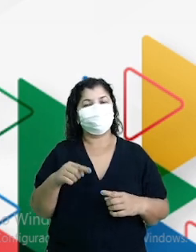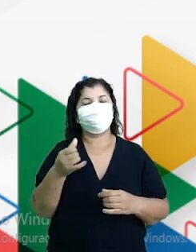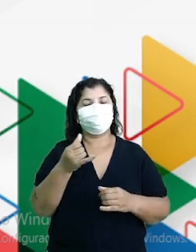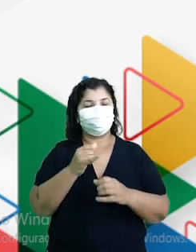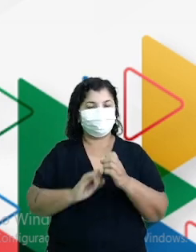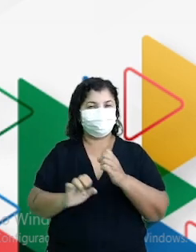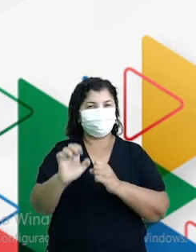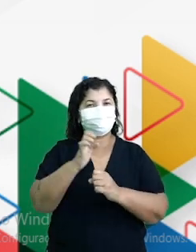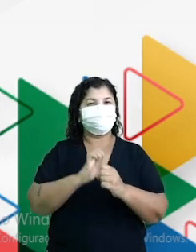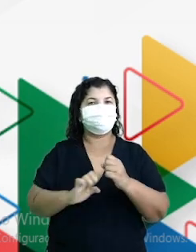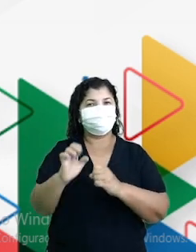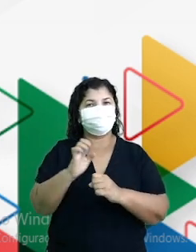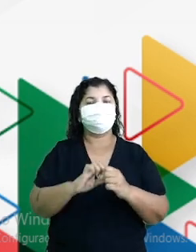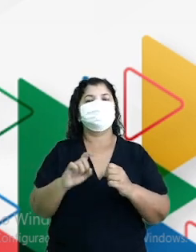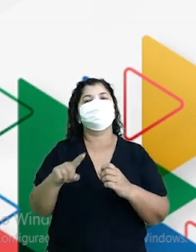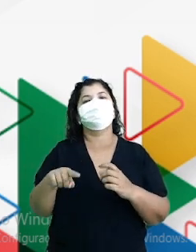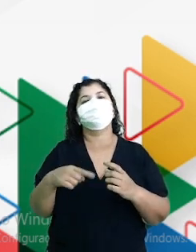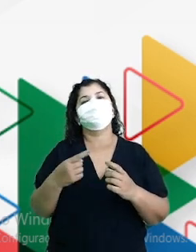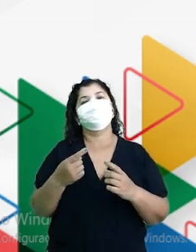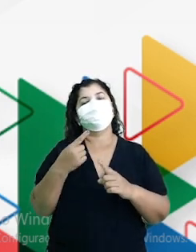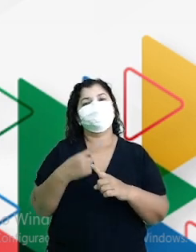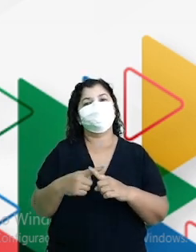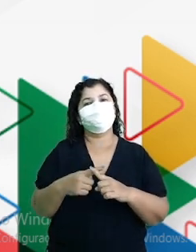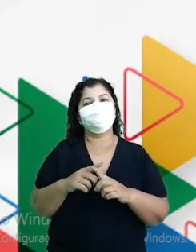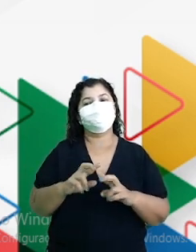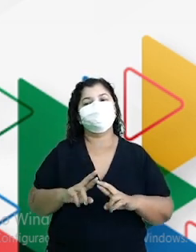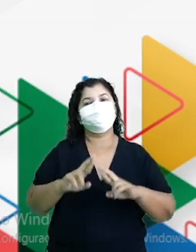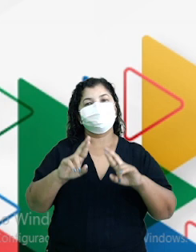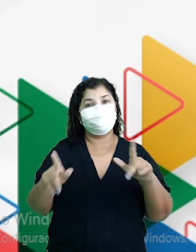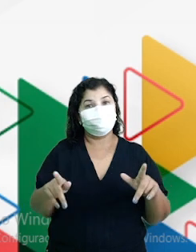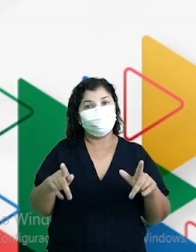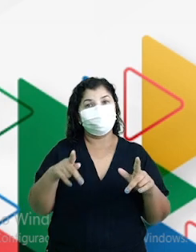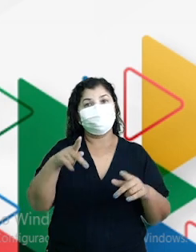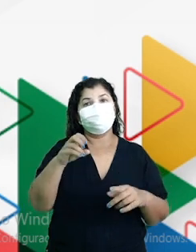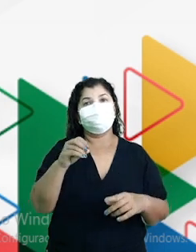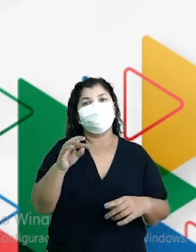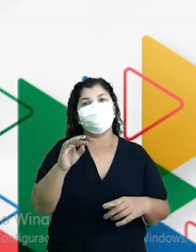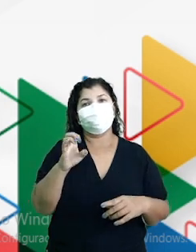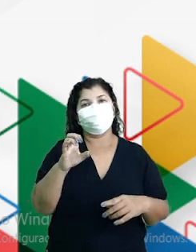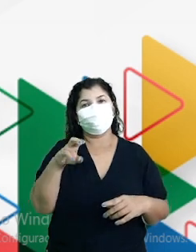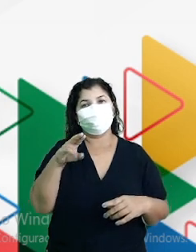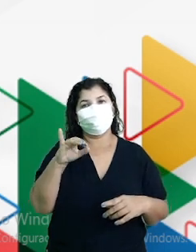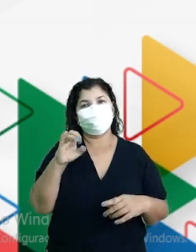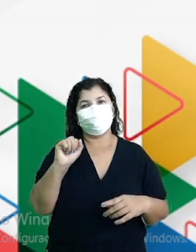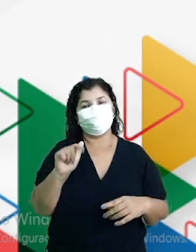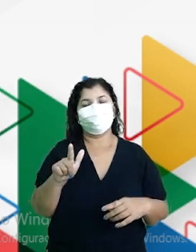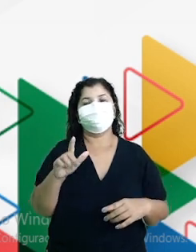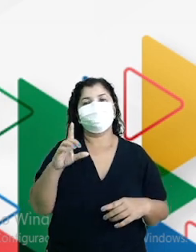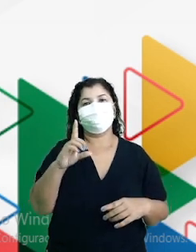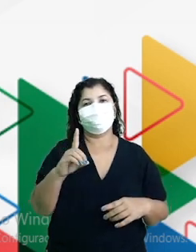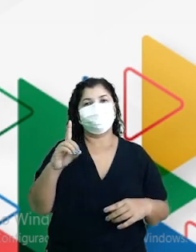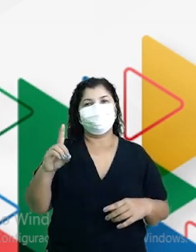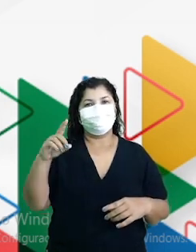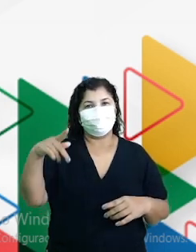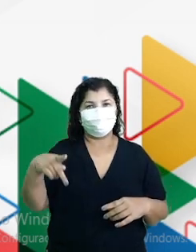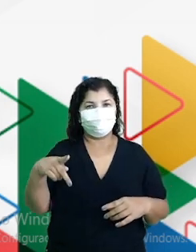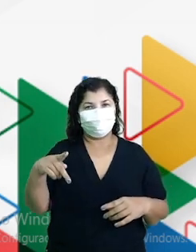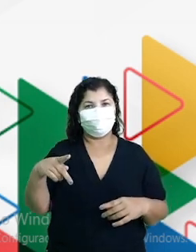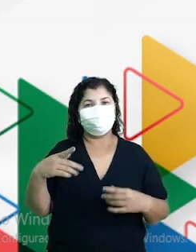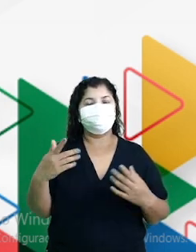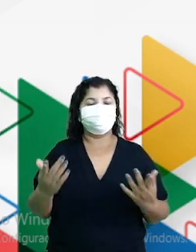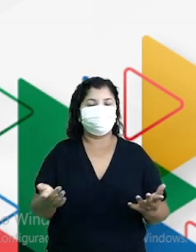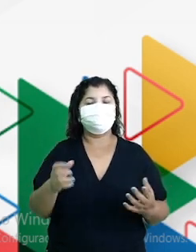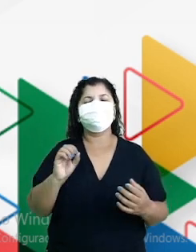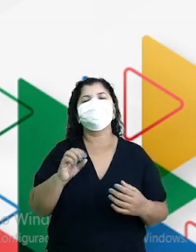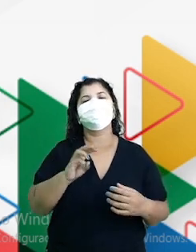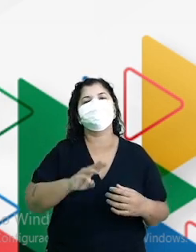elétrons, vezes a diferença de potencial, a DDP, vulgarmente conhecida como voltagem. Então,